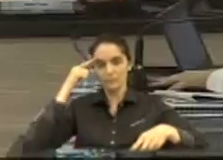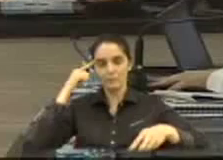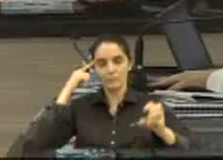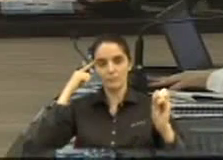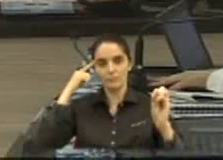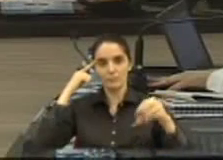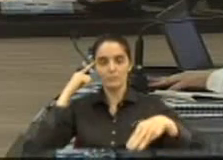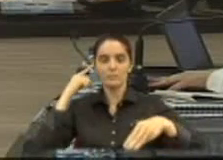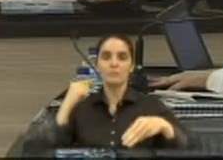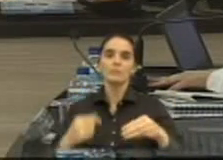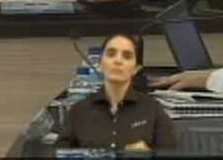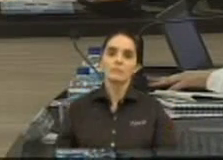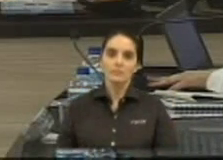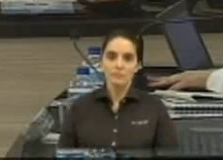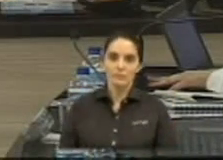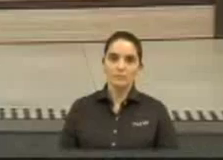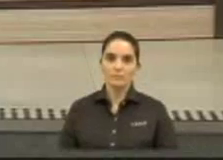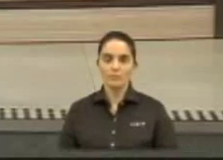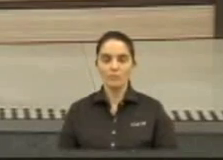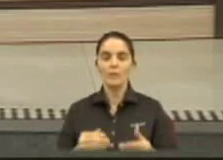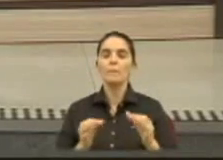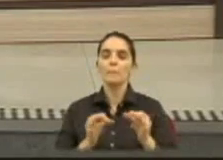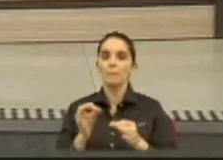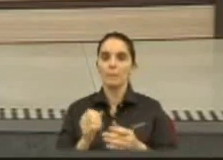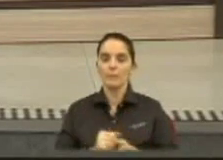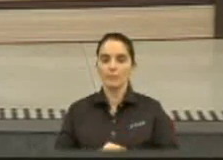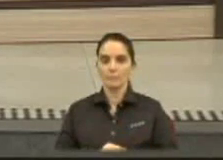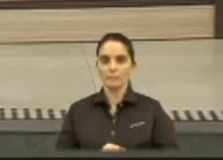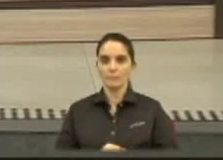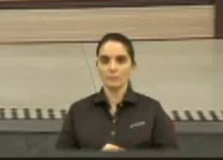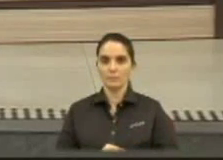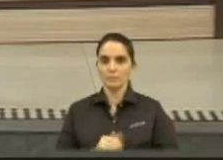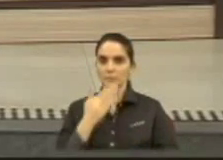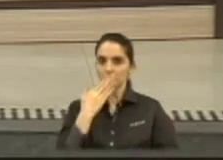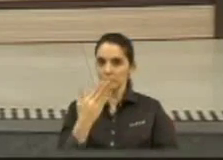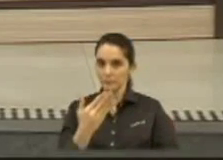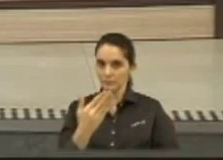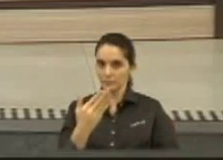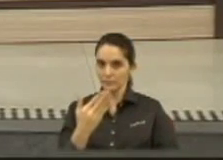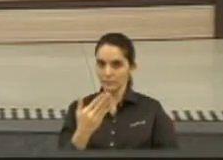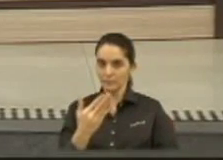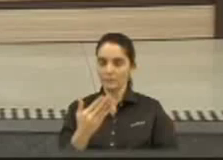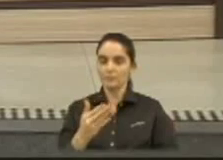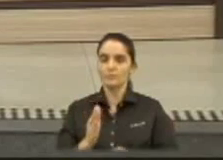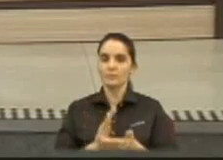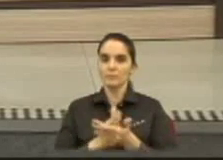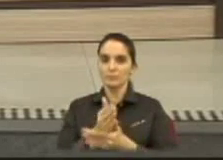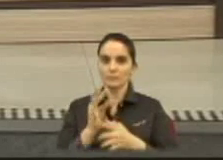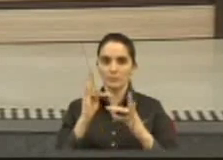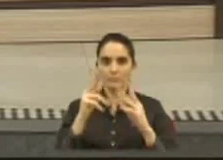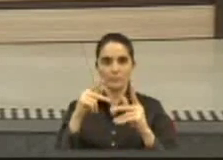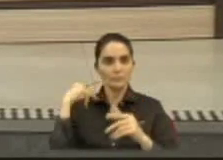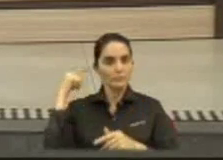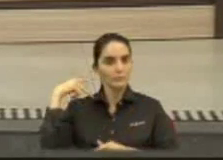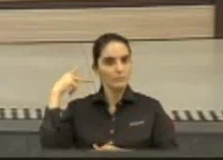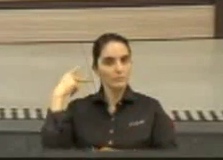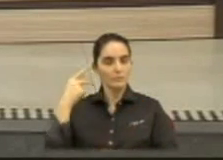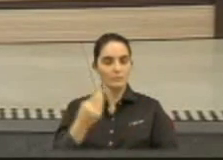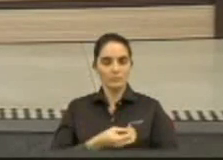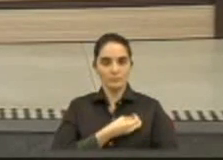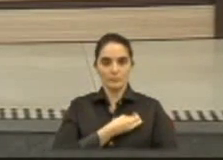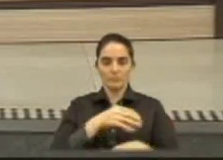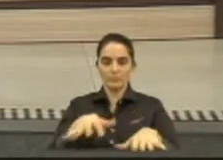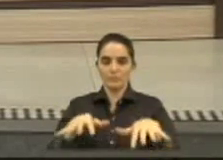Nunes Cerqueira. Sim. O projeto foi, aliás, o requerimento de urgência especial foi aprovado por todos os vereadores